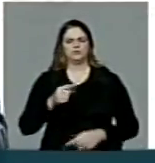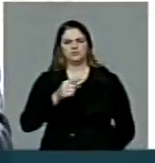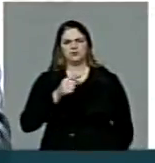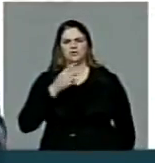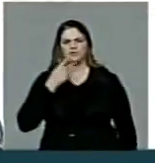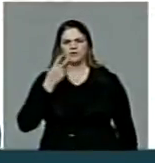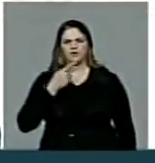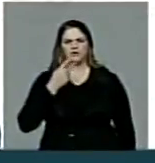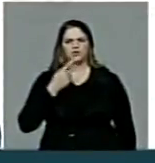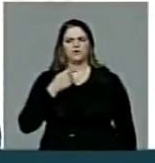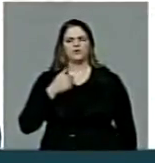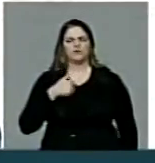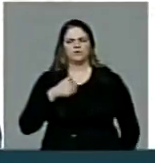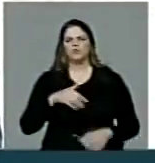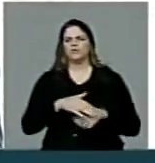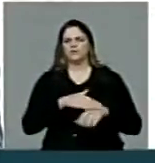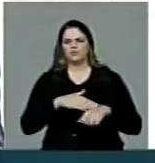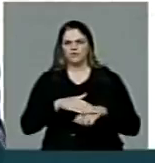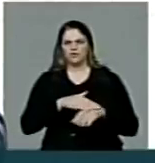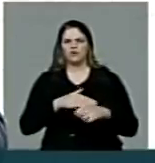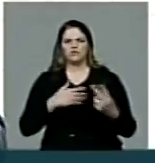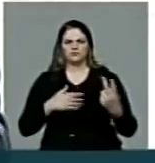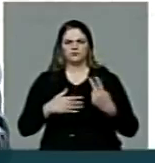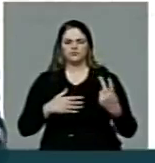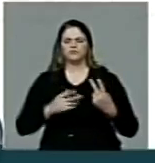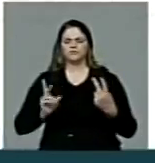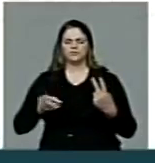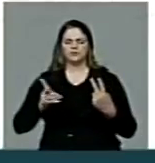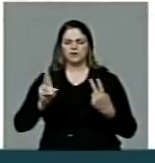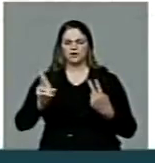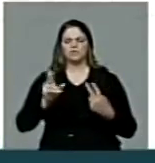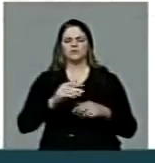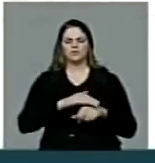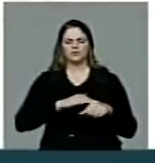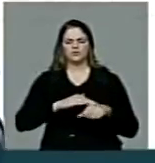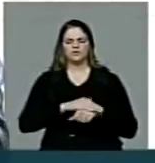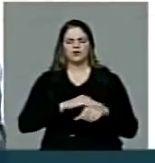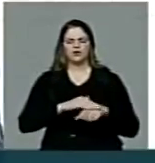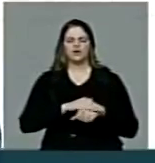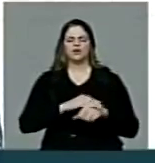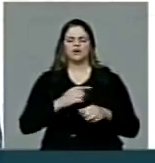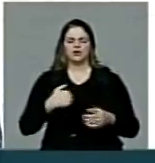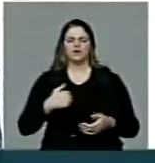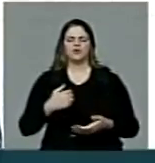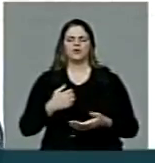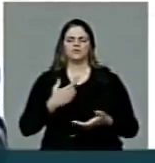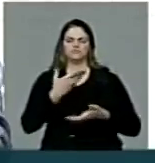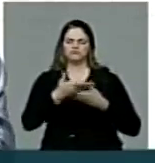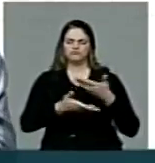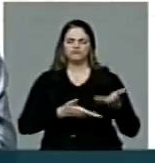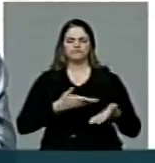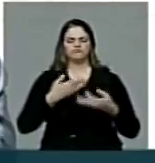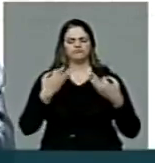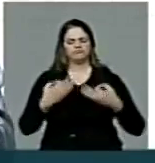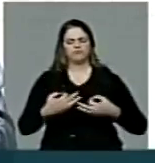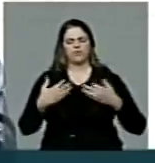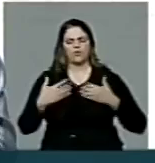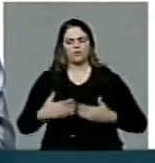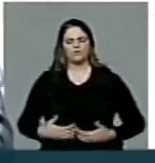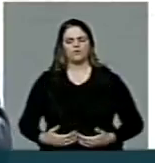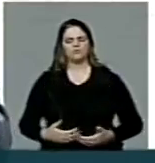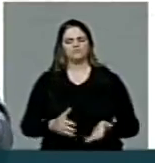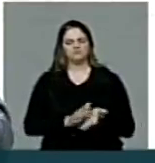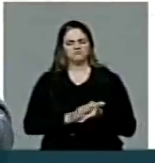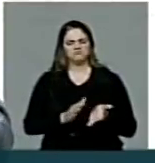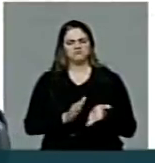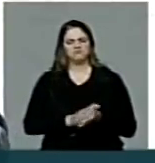declara, que eu tenho conversado muito com o senhor, eu quero aqui também manifestar o meu apreço ao seu comportamento nessa casa, a